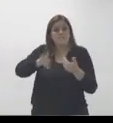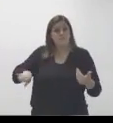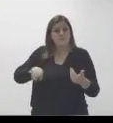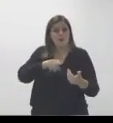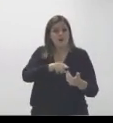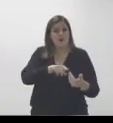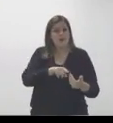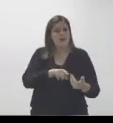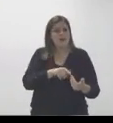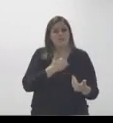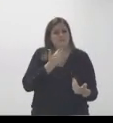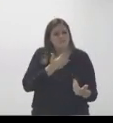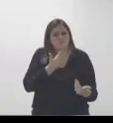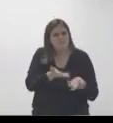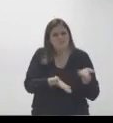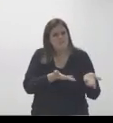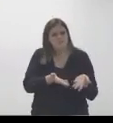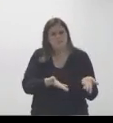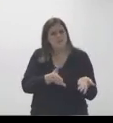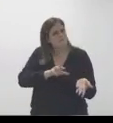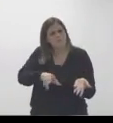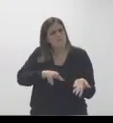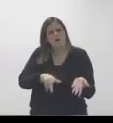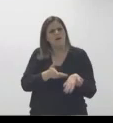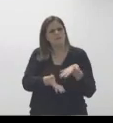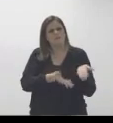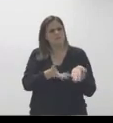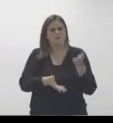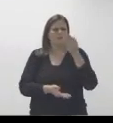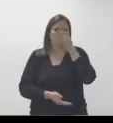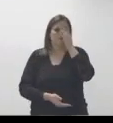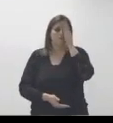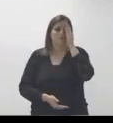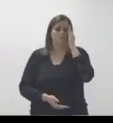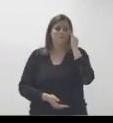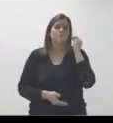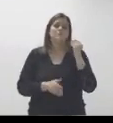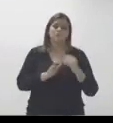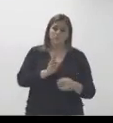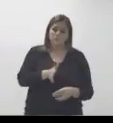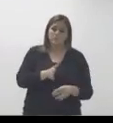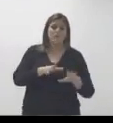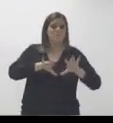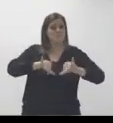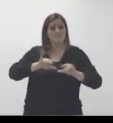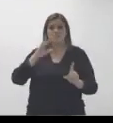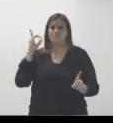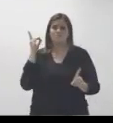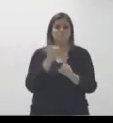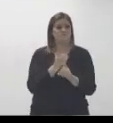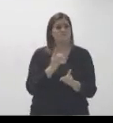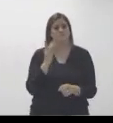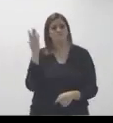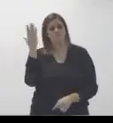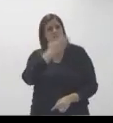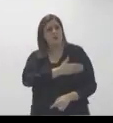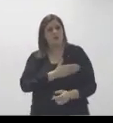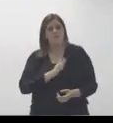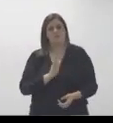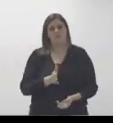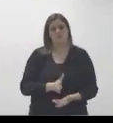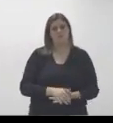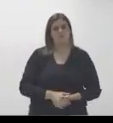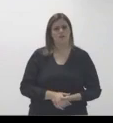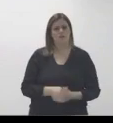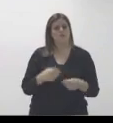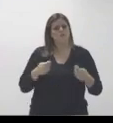eh eh científicamente está comprovado então eu acho que a gente tem que trabalhar outra outras perspectivas